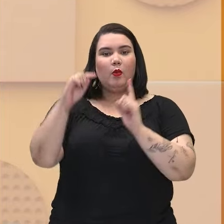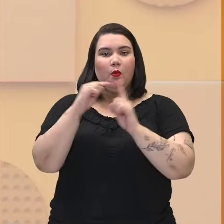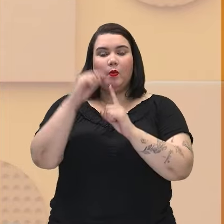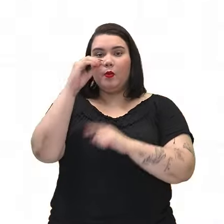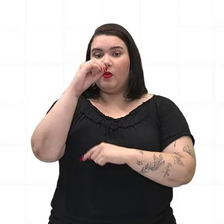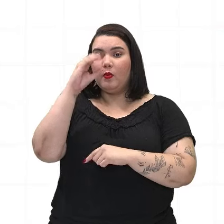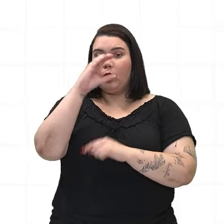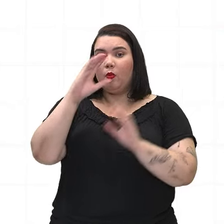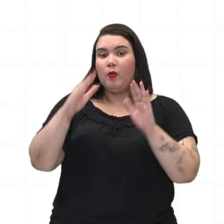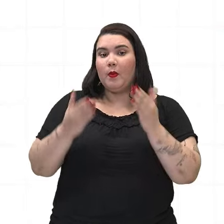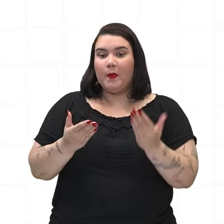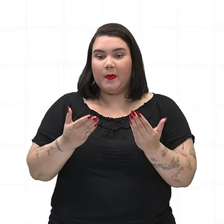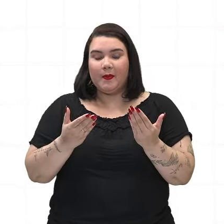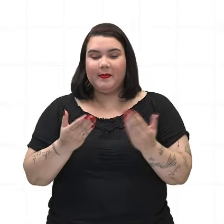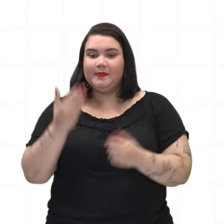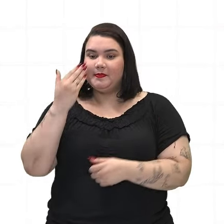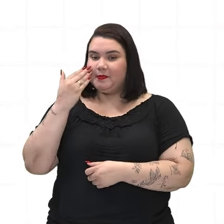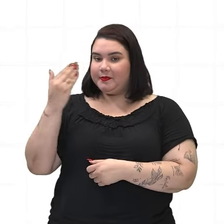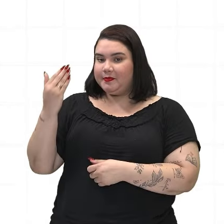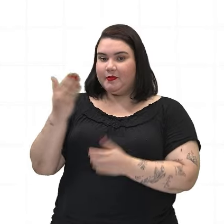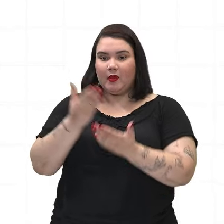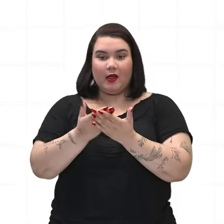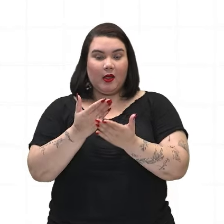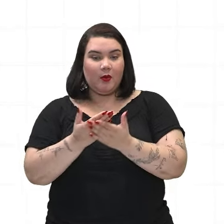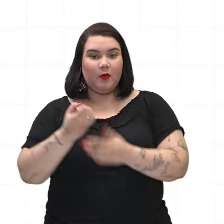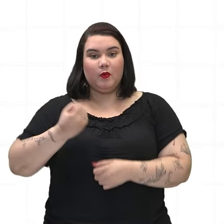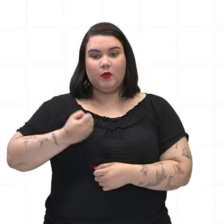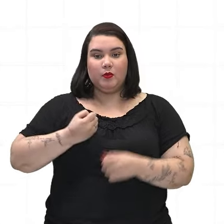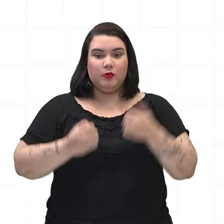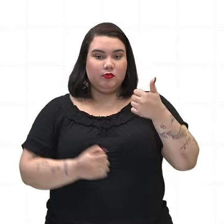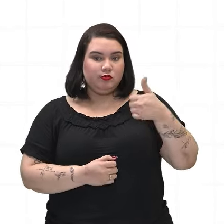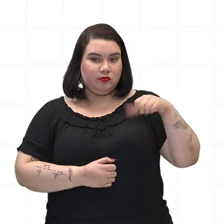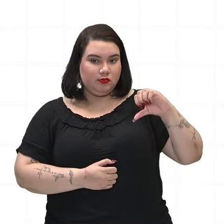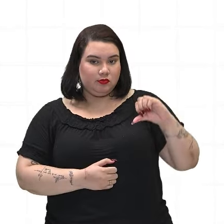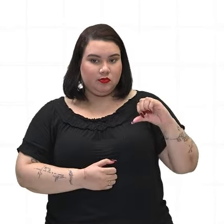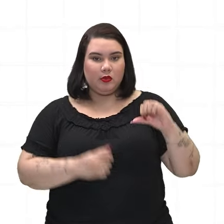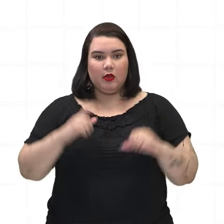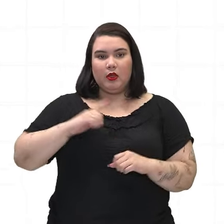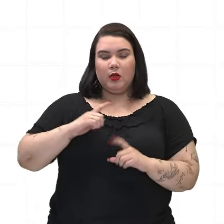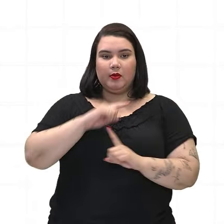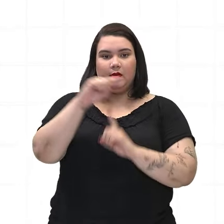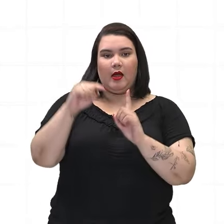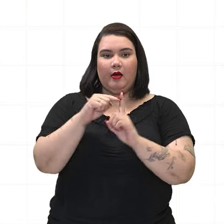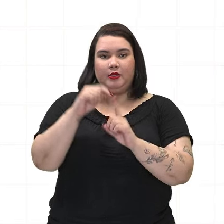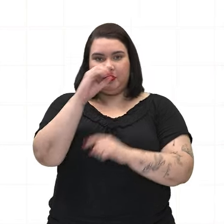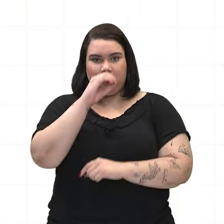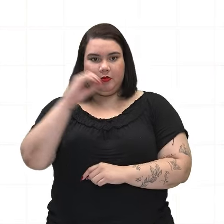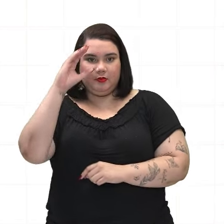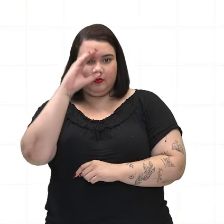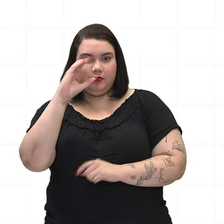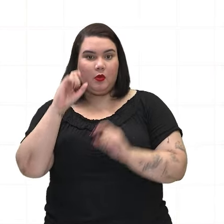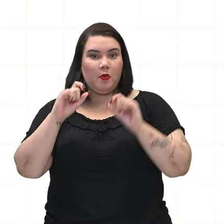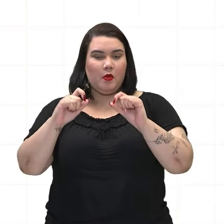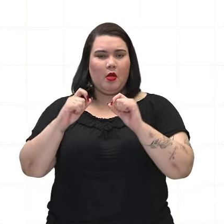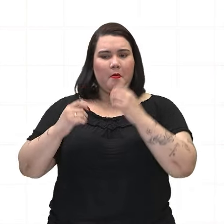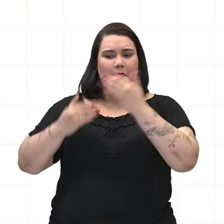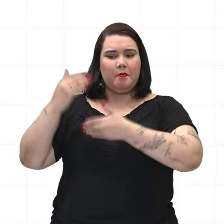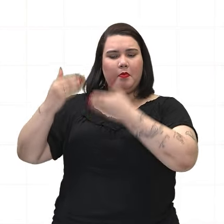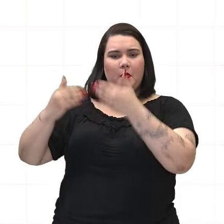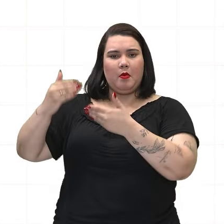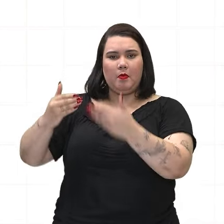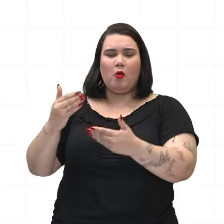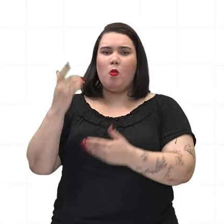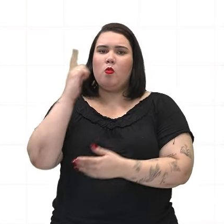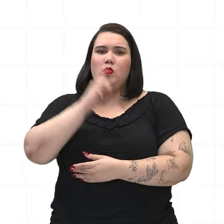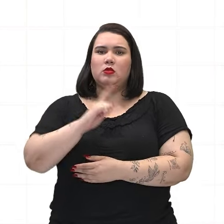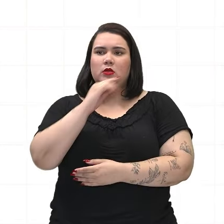conhecimento. Na nossa aula de número 19, nós temos como objeto de conhecimento os caminhos até a independência